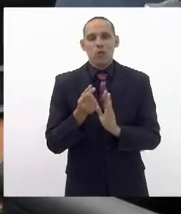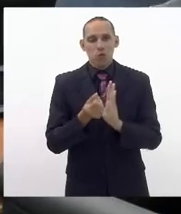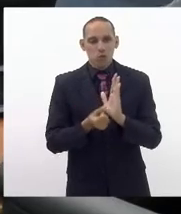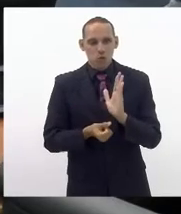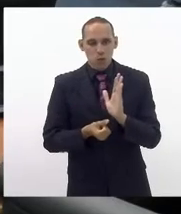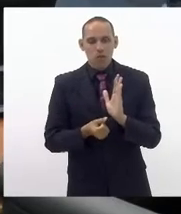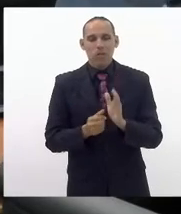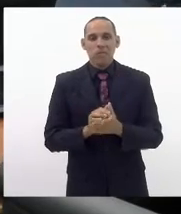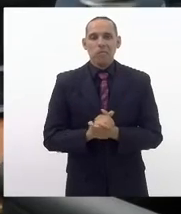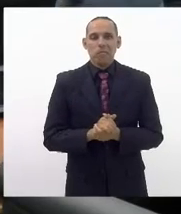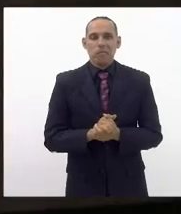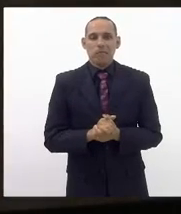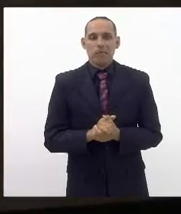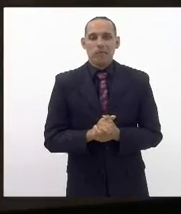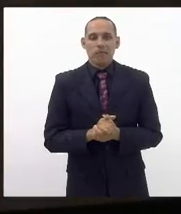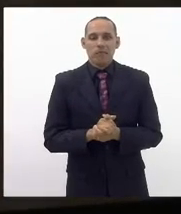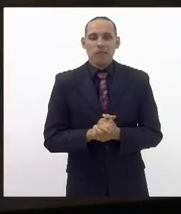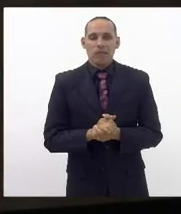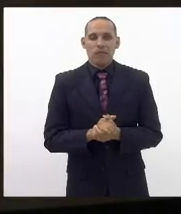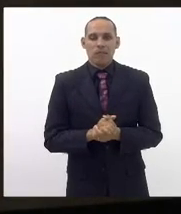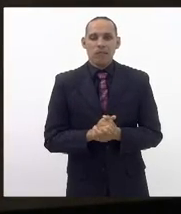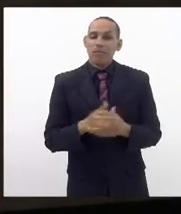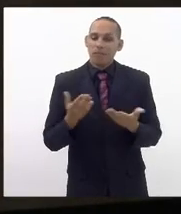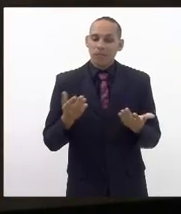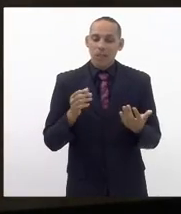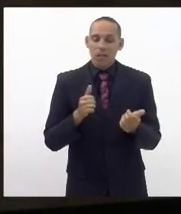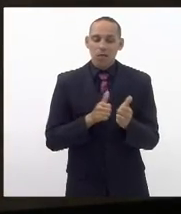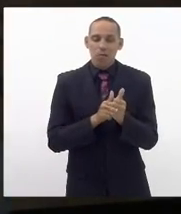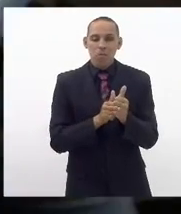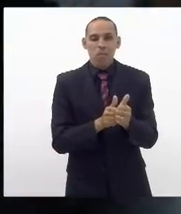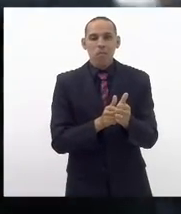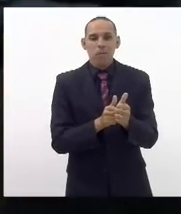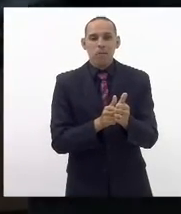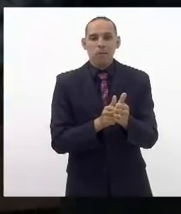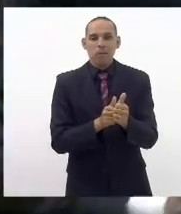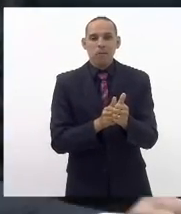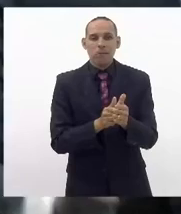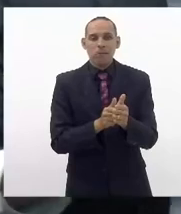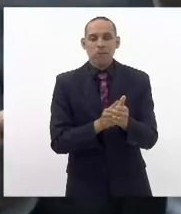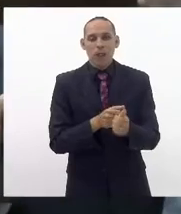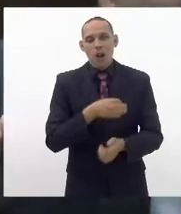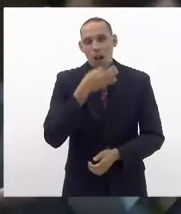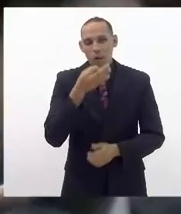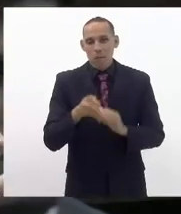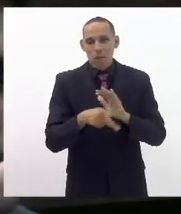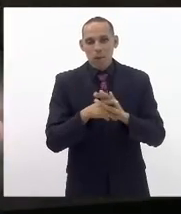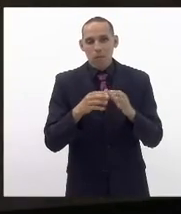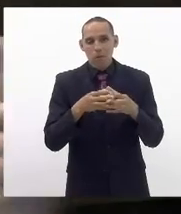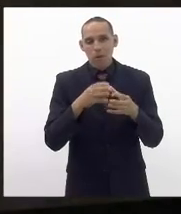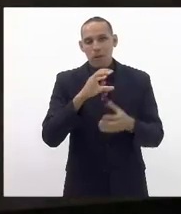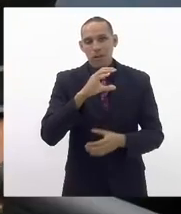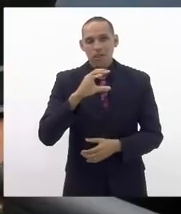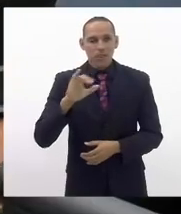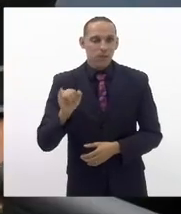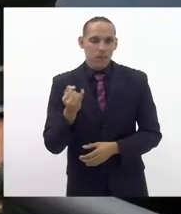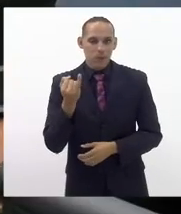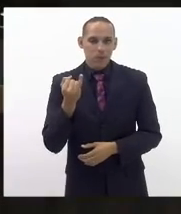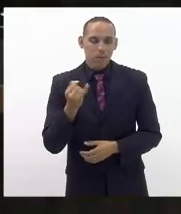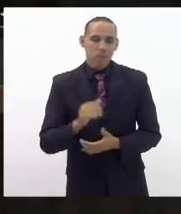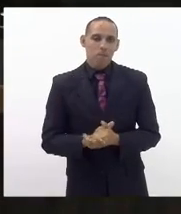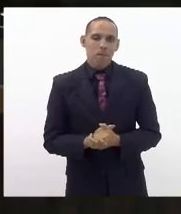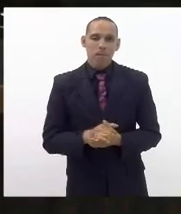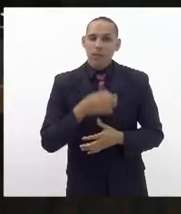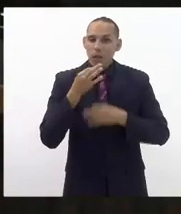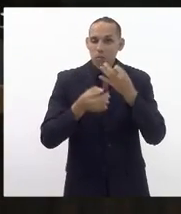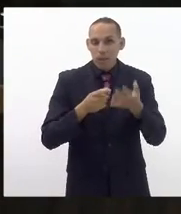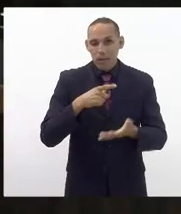Senhora Presidente, Orçamento. No mérito, vou acompanhar o parecer da CCJ. Com os